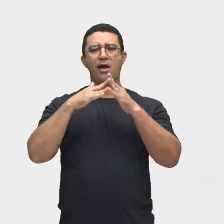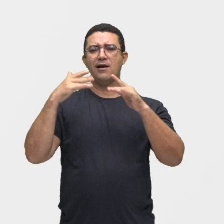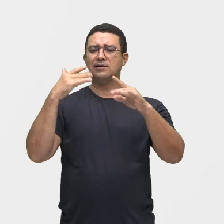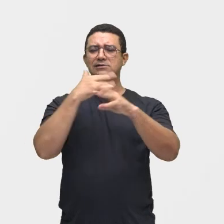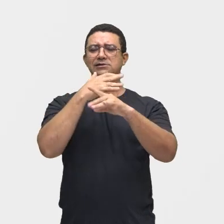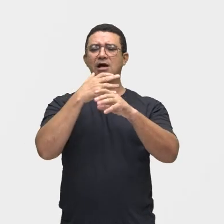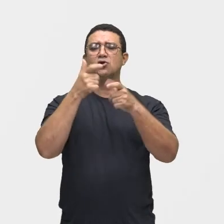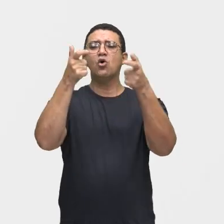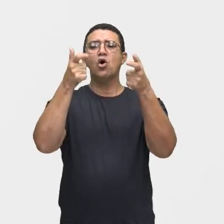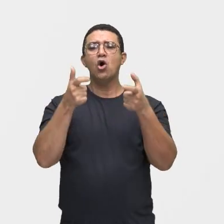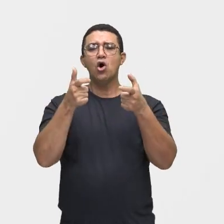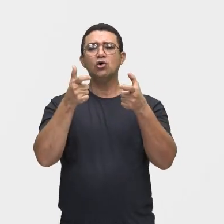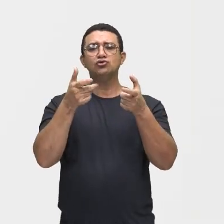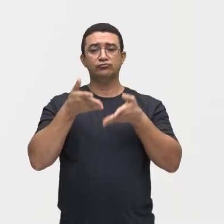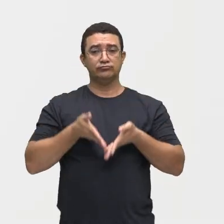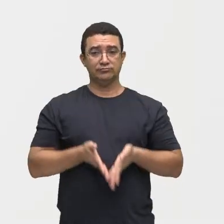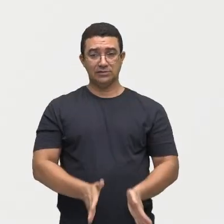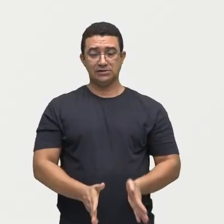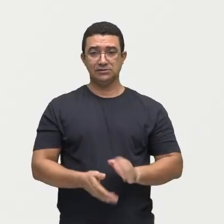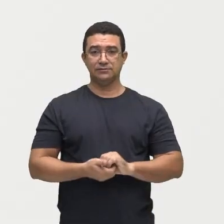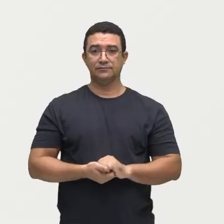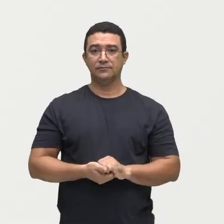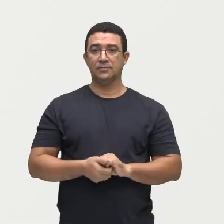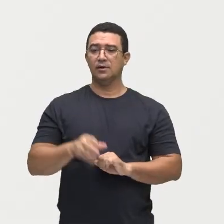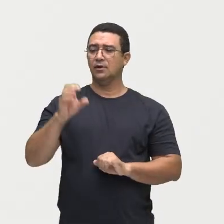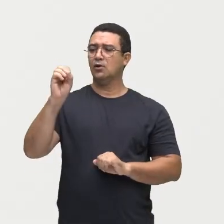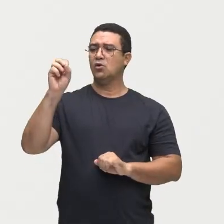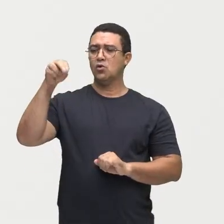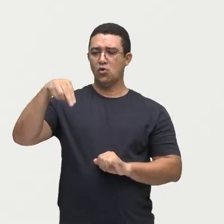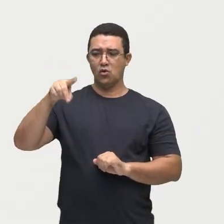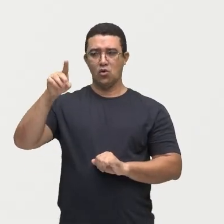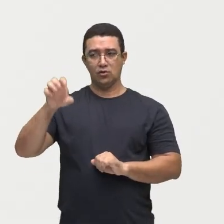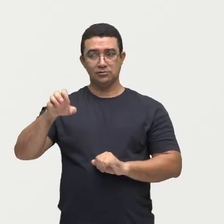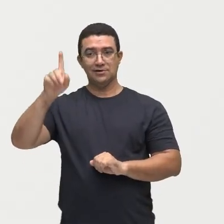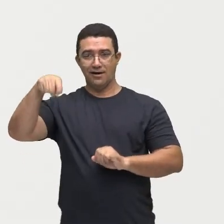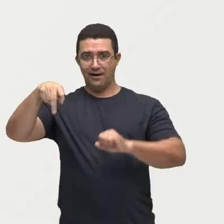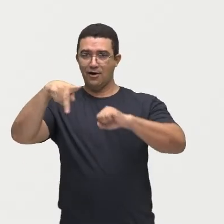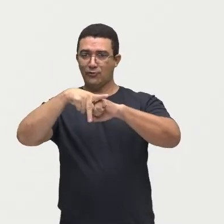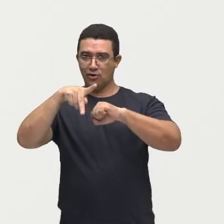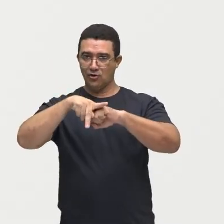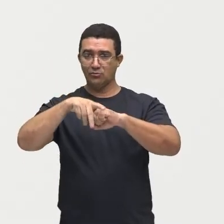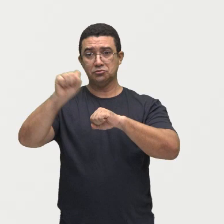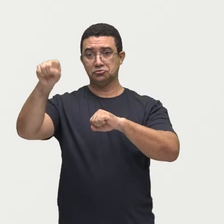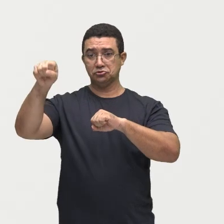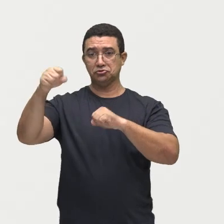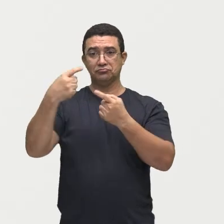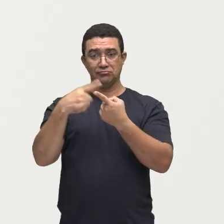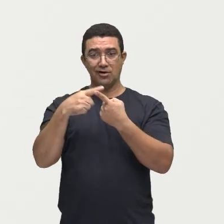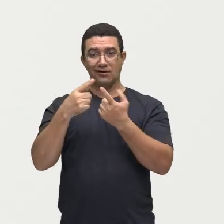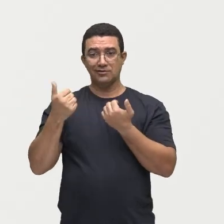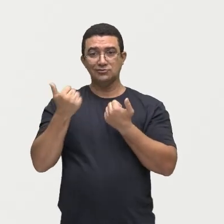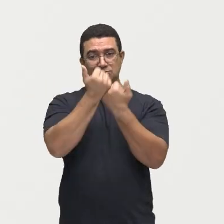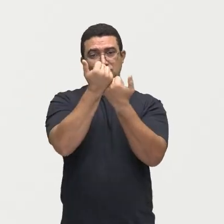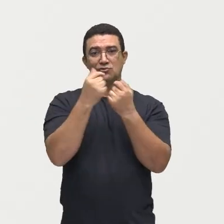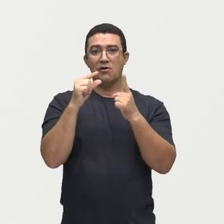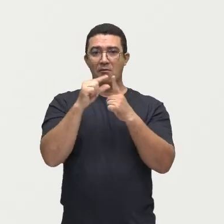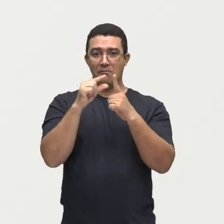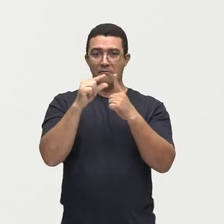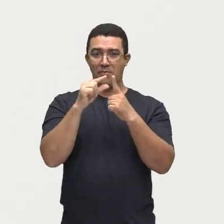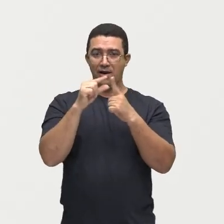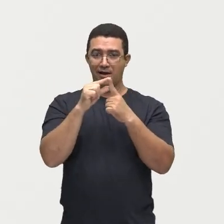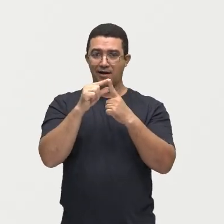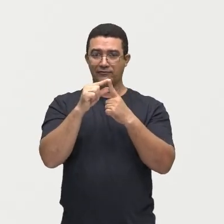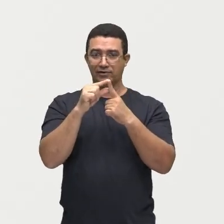onde nasci. Onde? Posso dizer que é um pronome relativo? Sim. Faz referência a